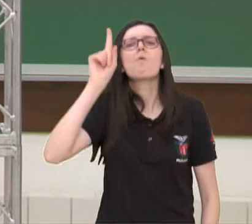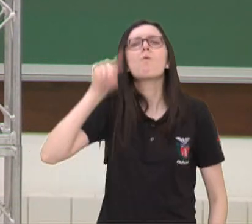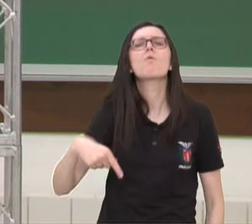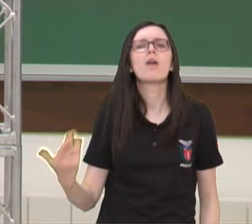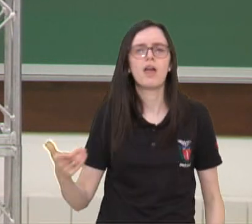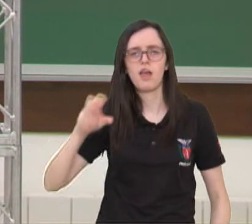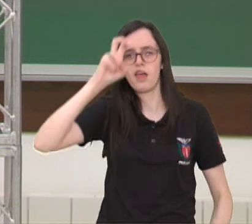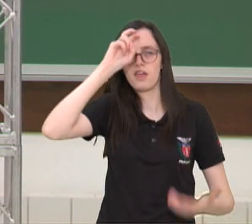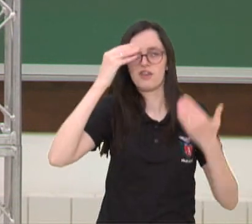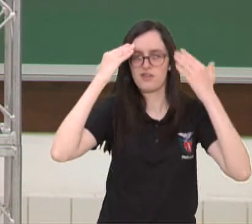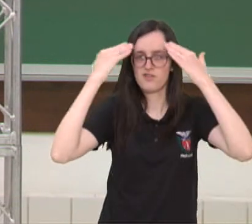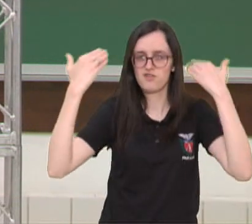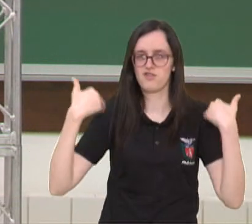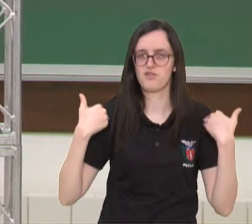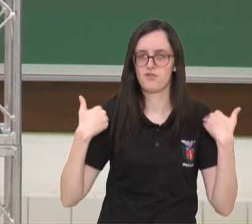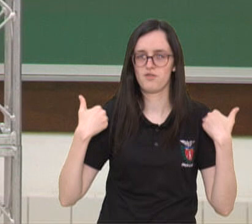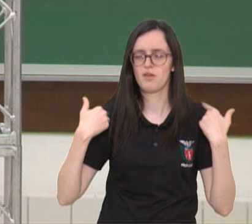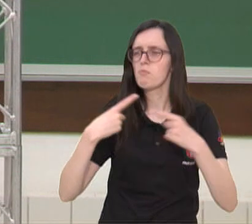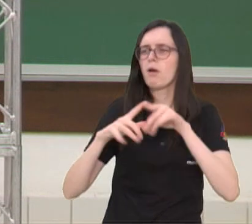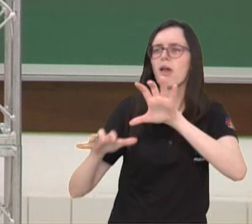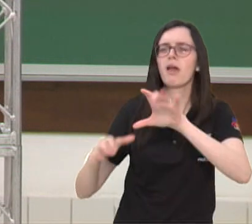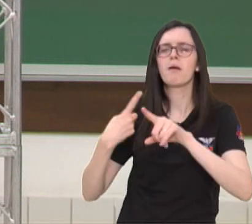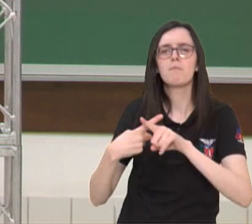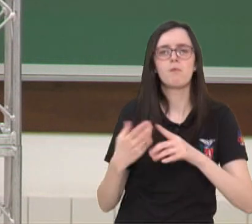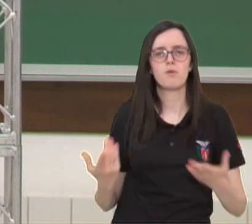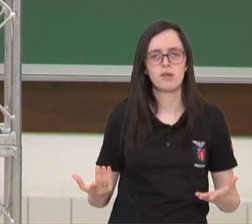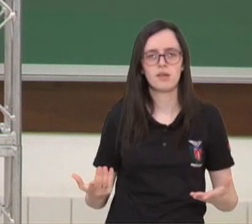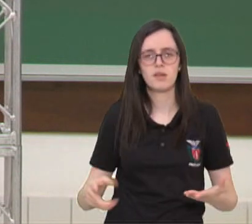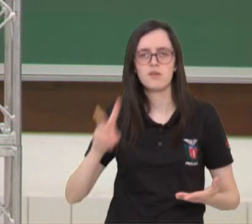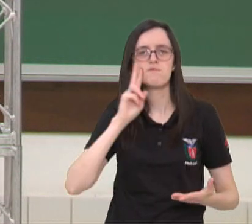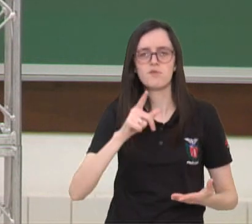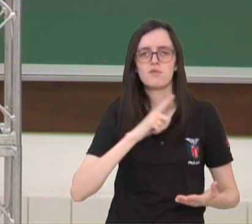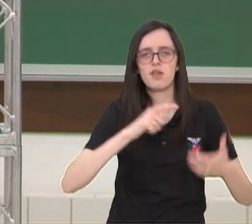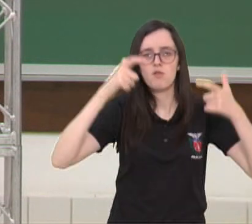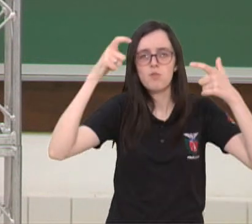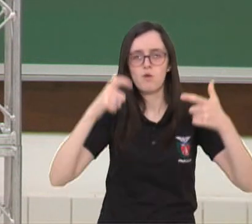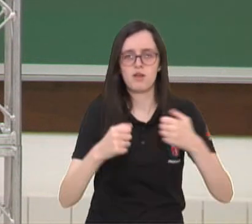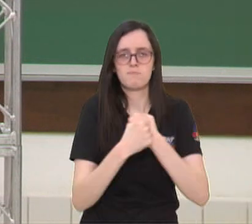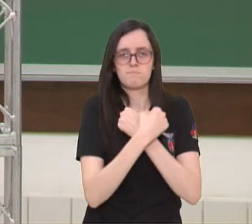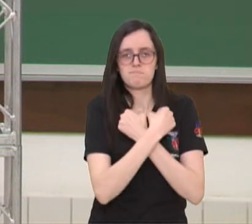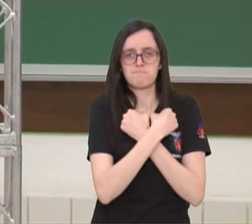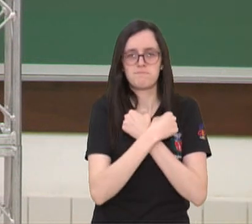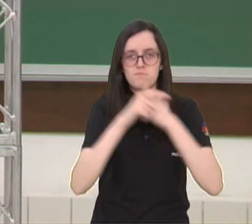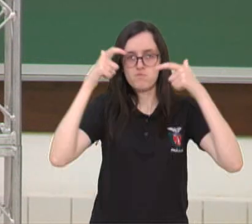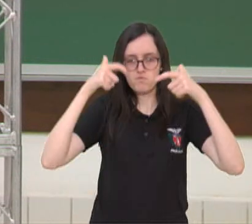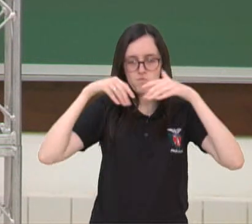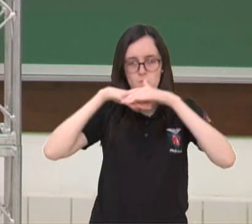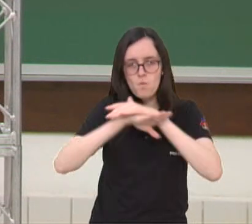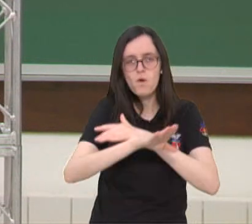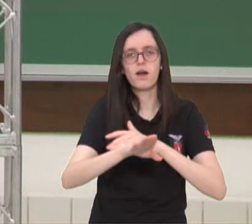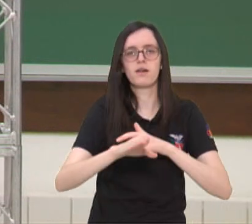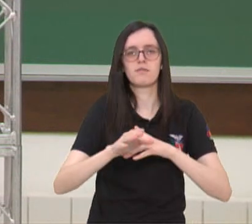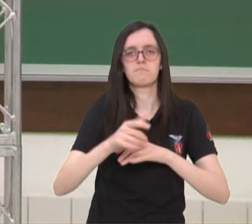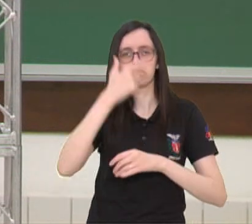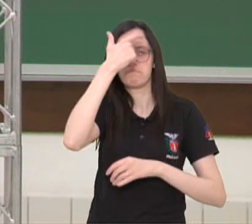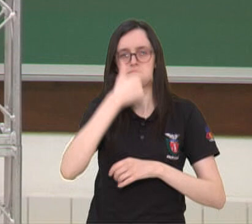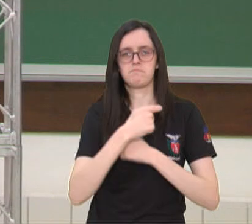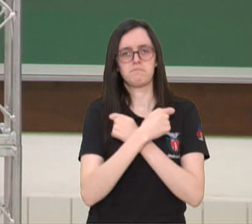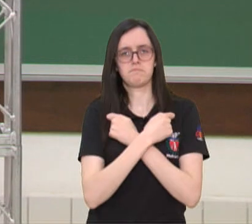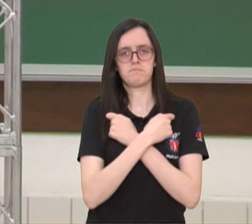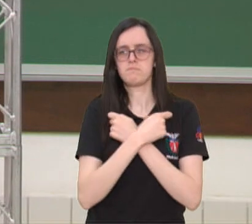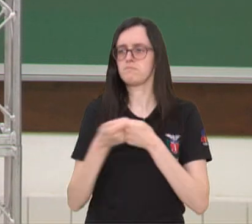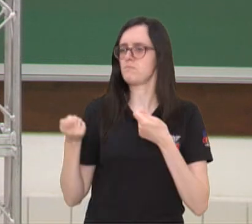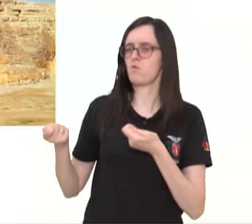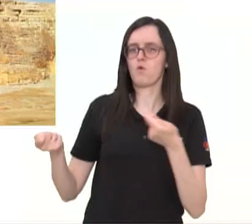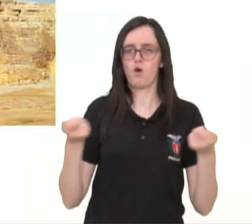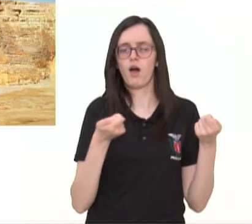o Egito e por que ele está ali. As esfinges, os faraós, a organização